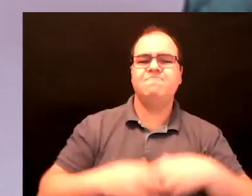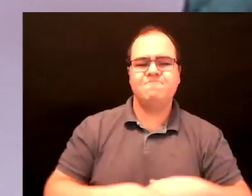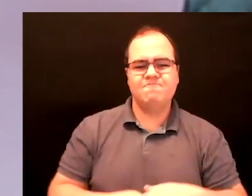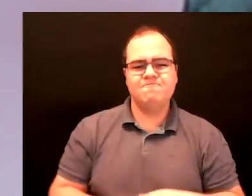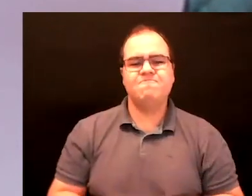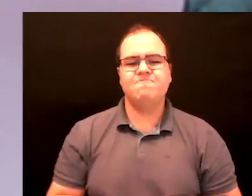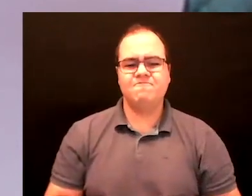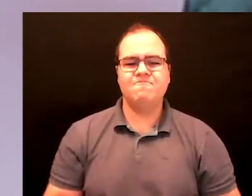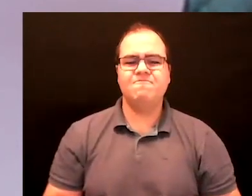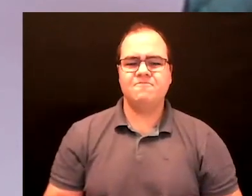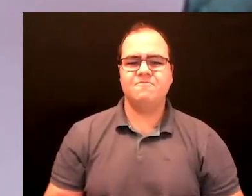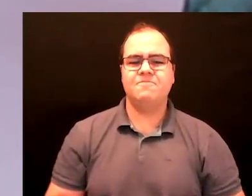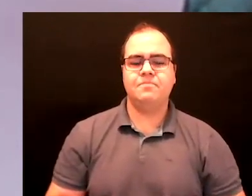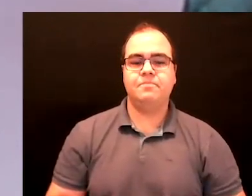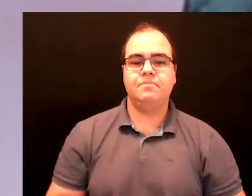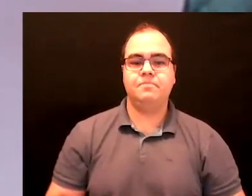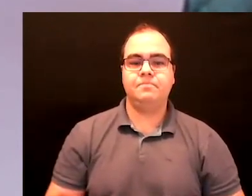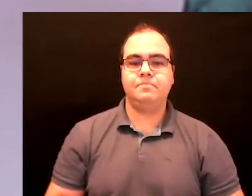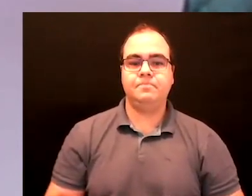vivo, né?